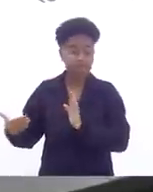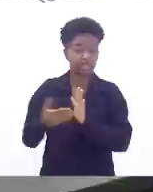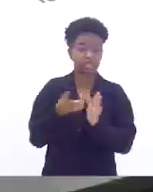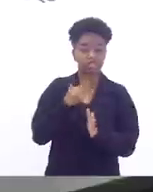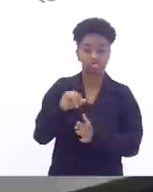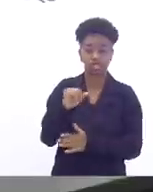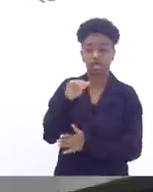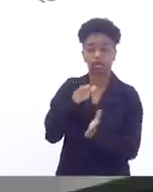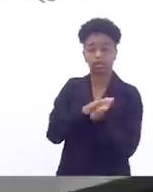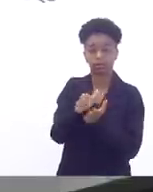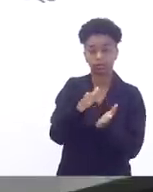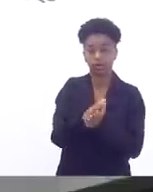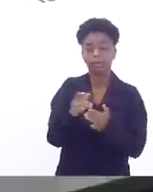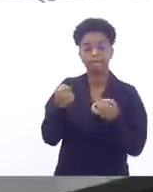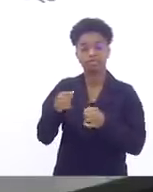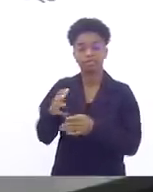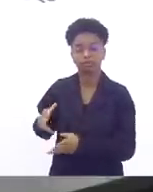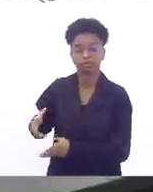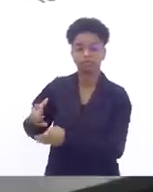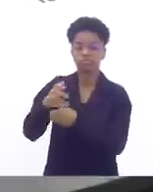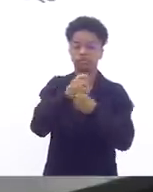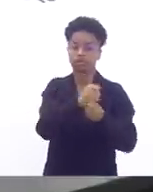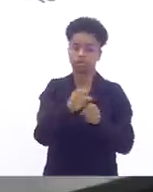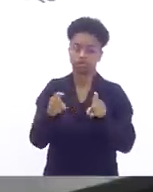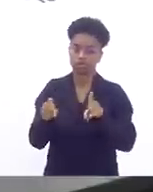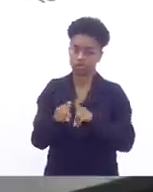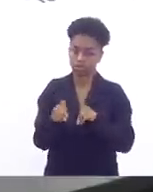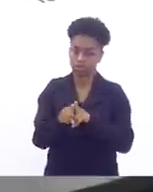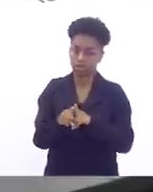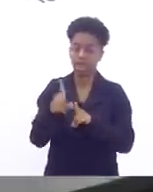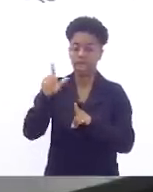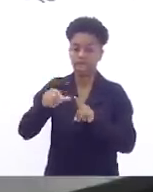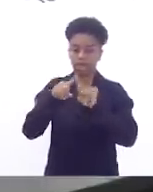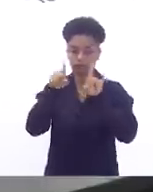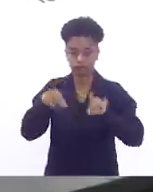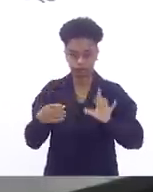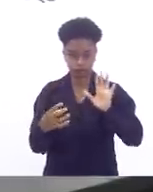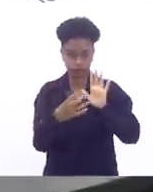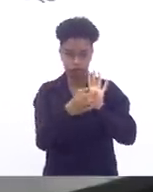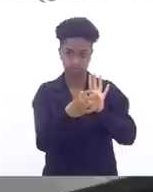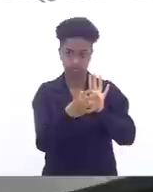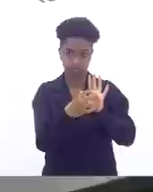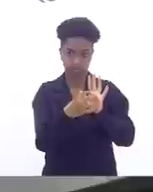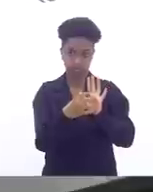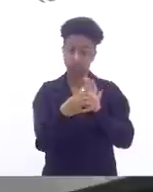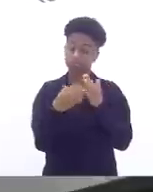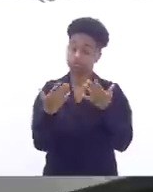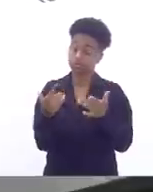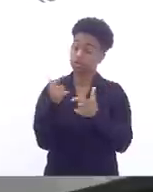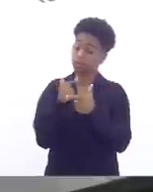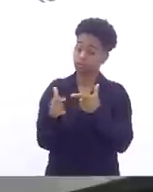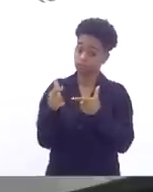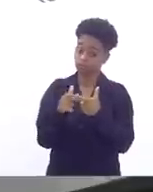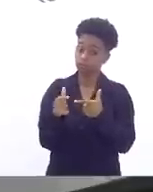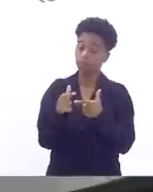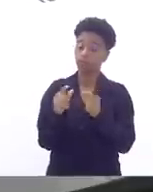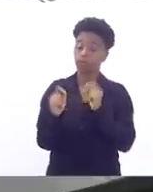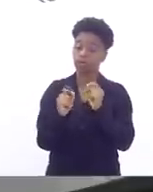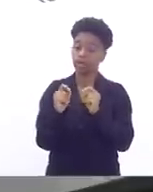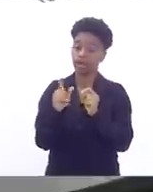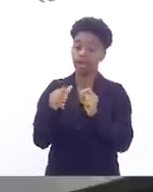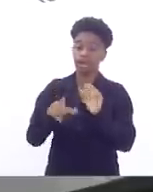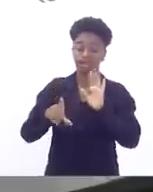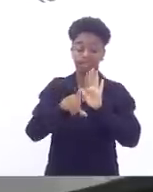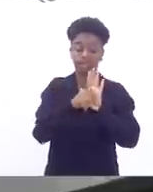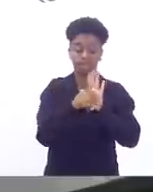investidura querer se computar também como cargo efetivo e o problema são as implicações